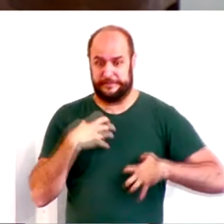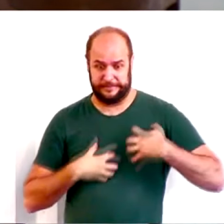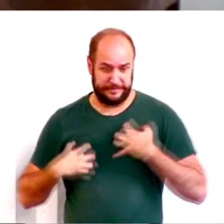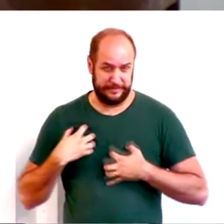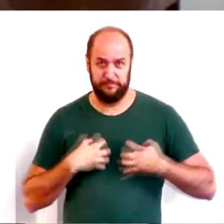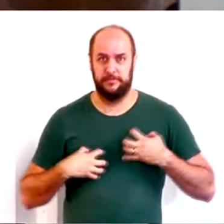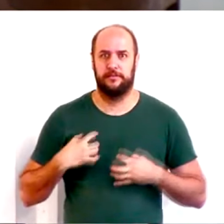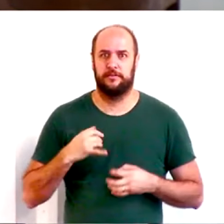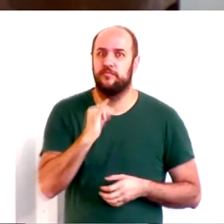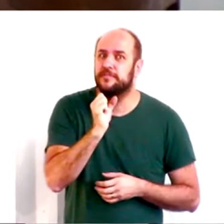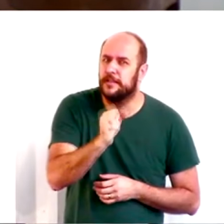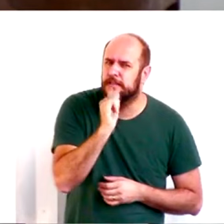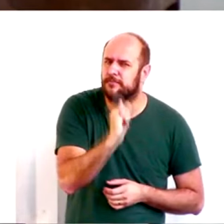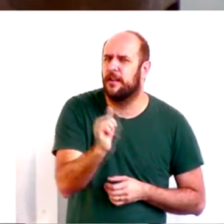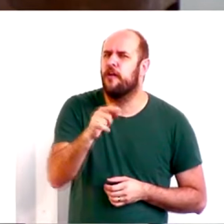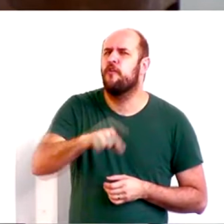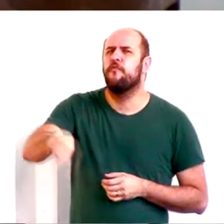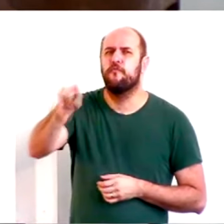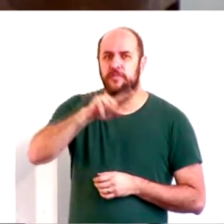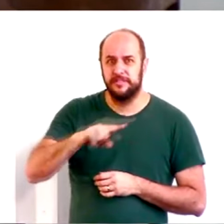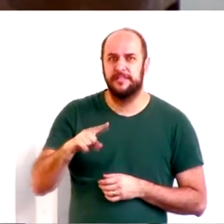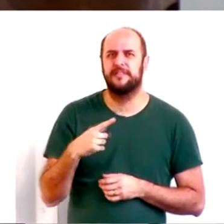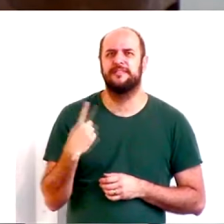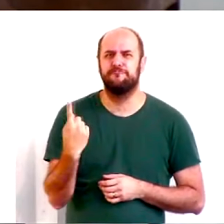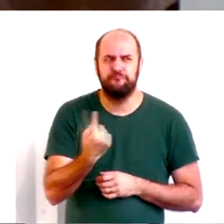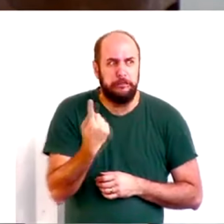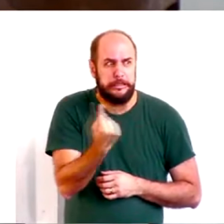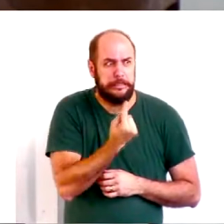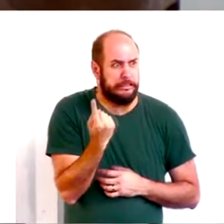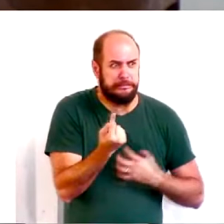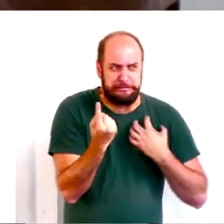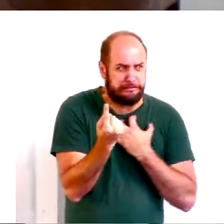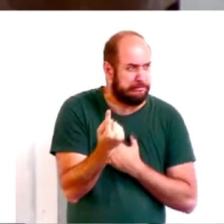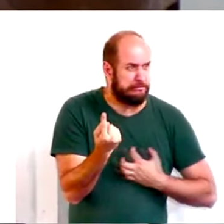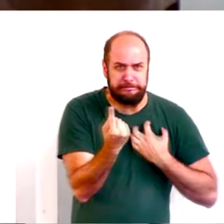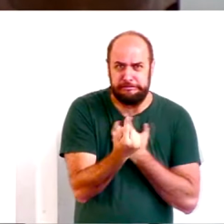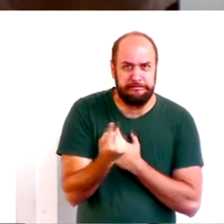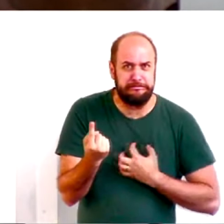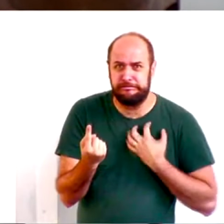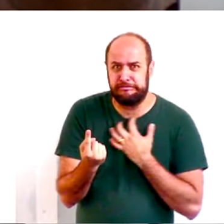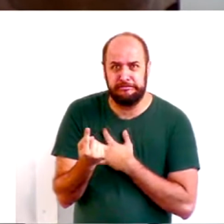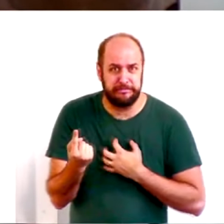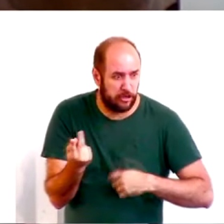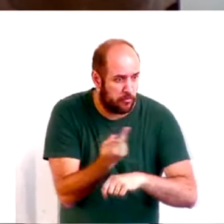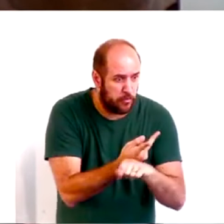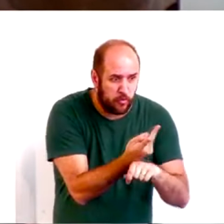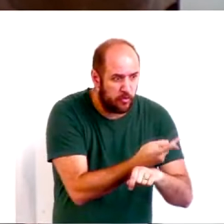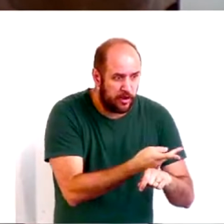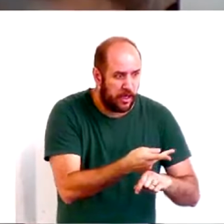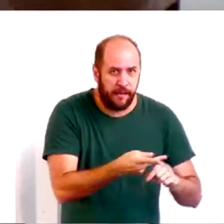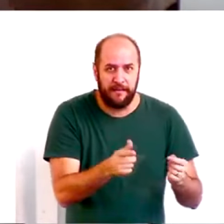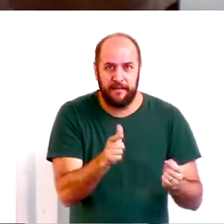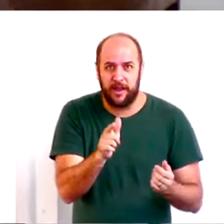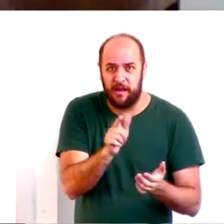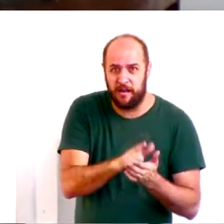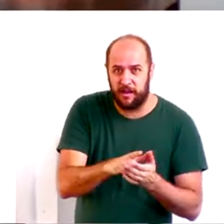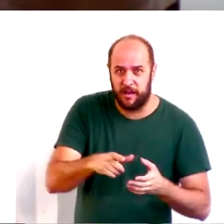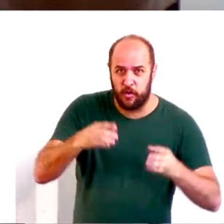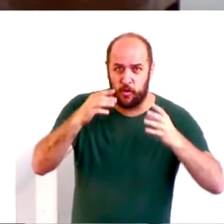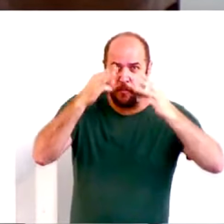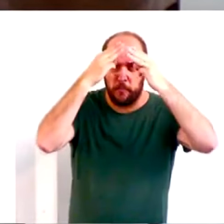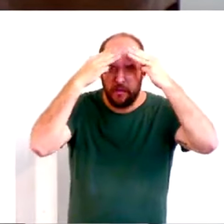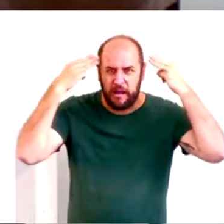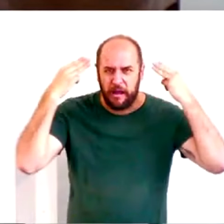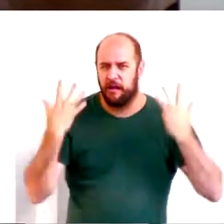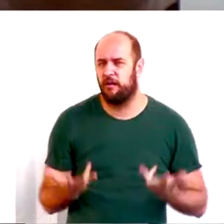profeta Isaías vai dizer vocês ficarão tão desesperados que vocês consultaram até necromantes vocês acreditaram em tudo